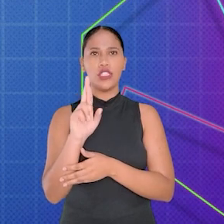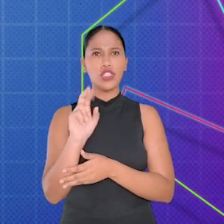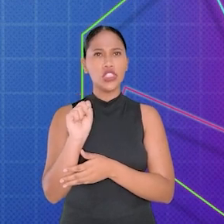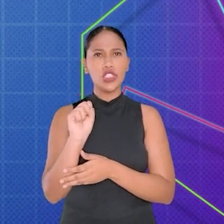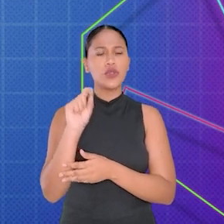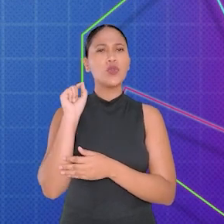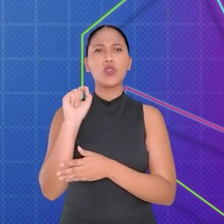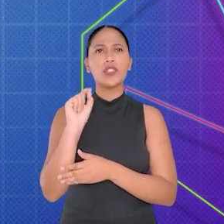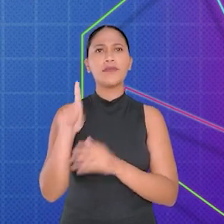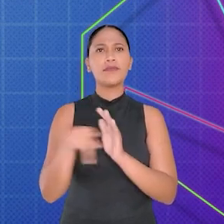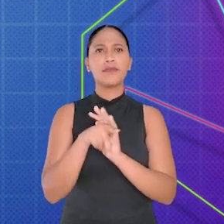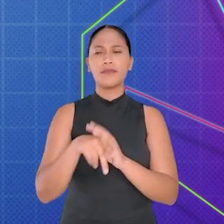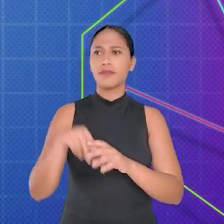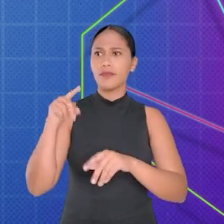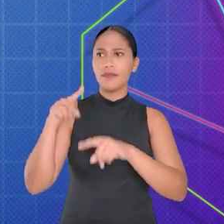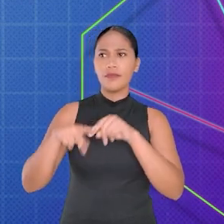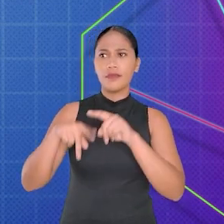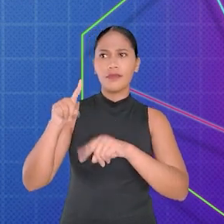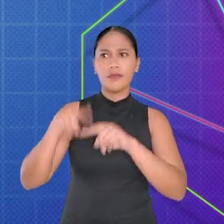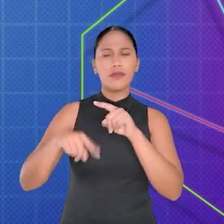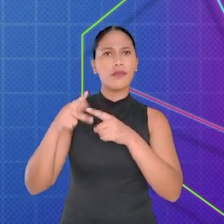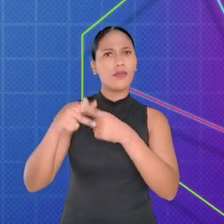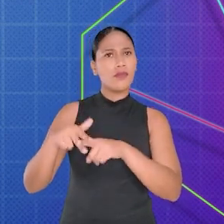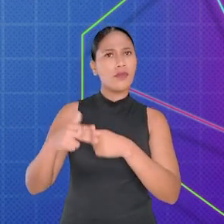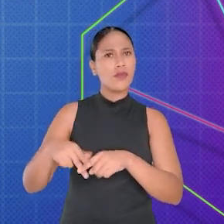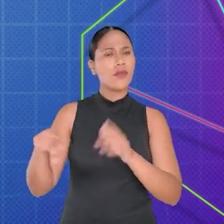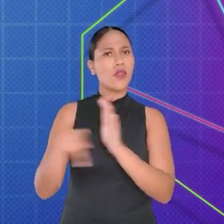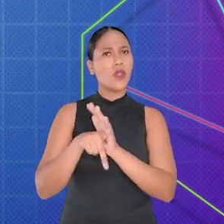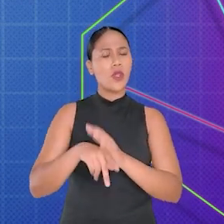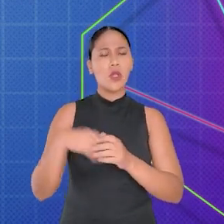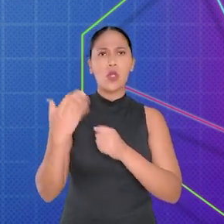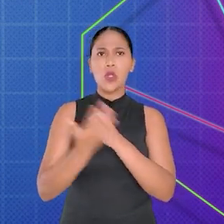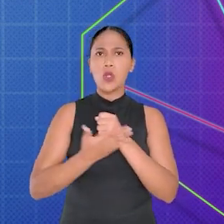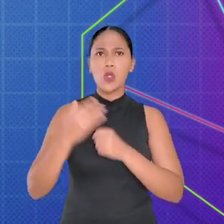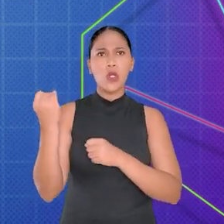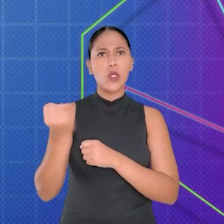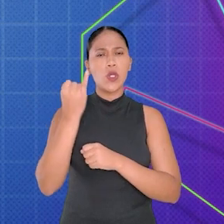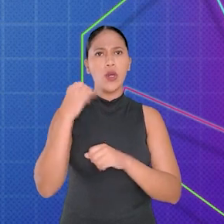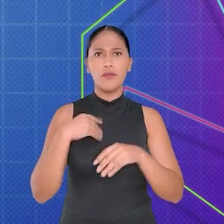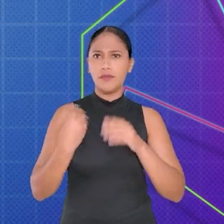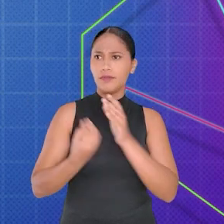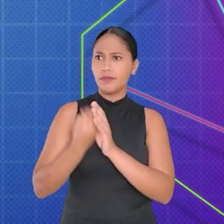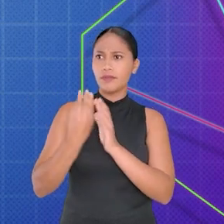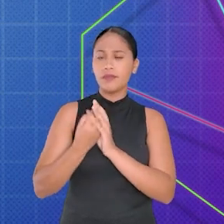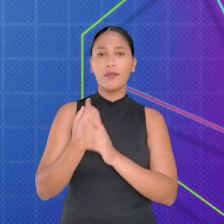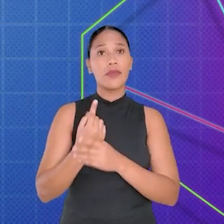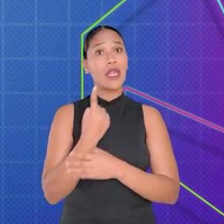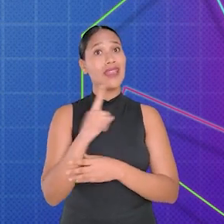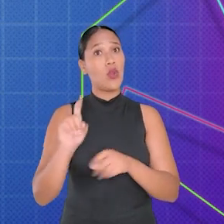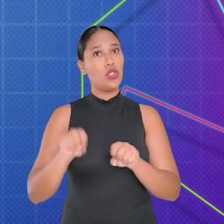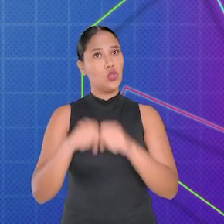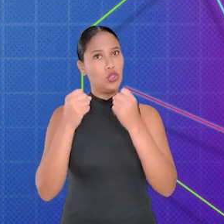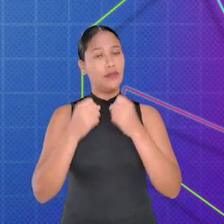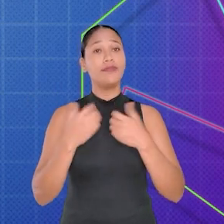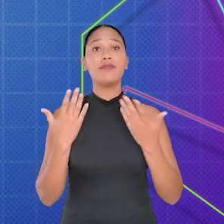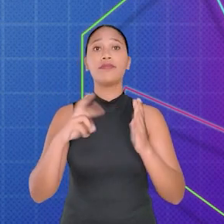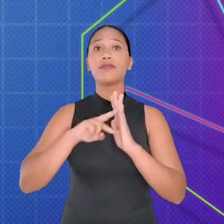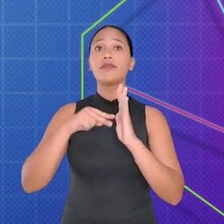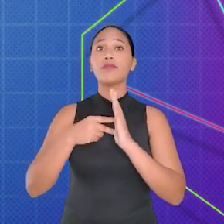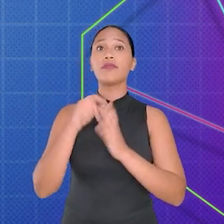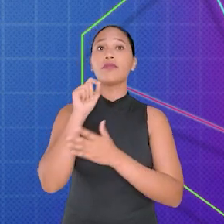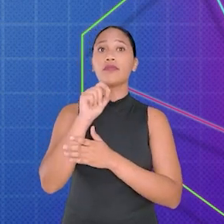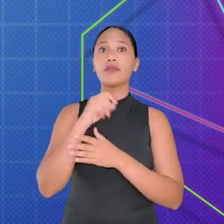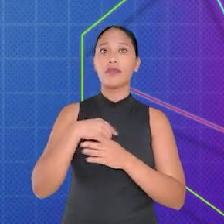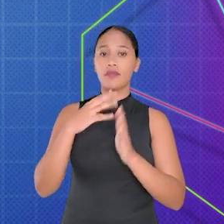de maneira não destrutiva. Isso significa que os modelos podem ser modificados de várias maneiras sem que seja necessário alterar diretamente